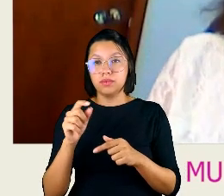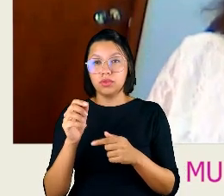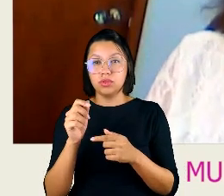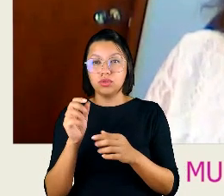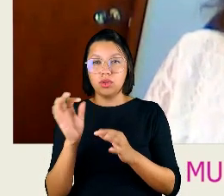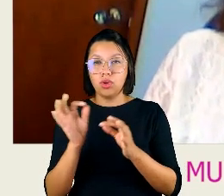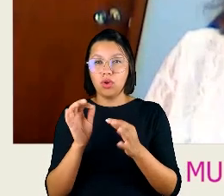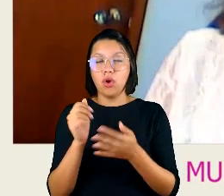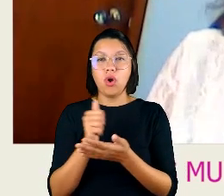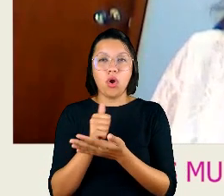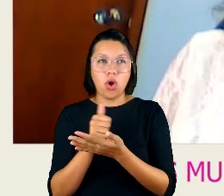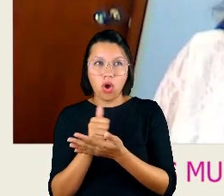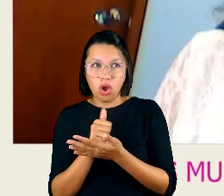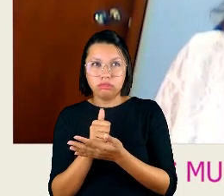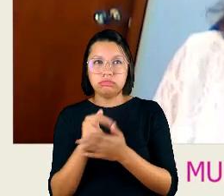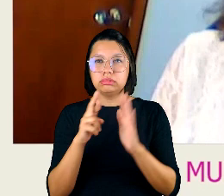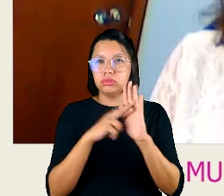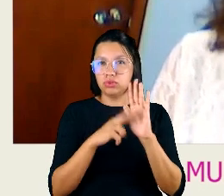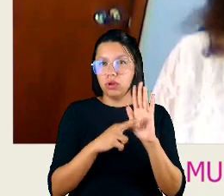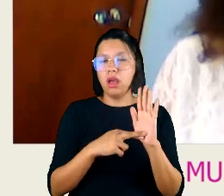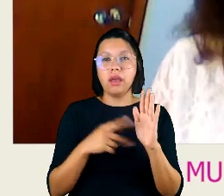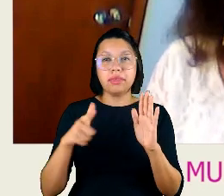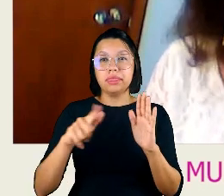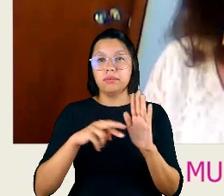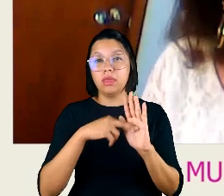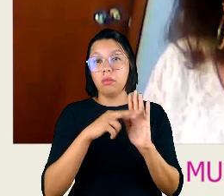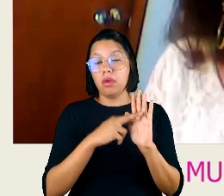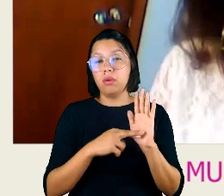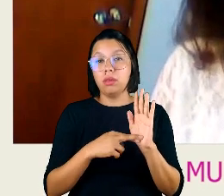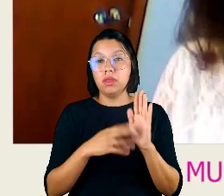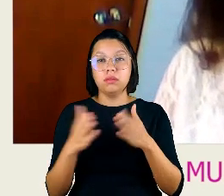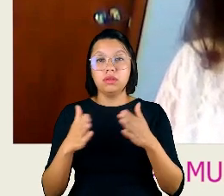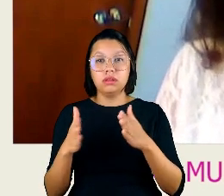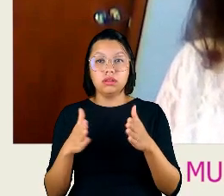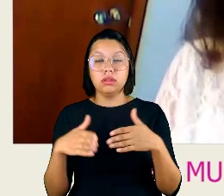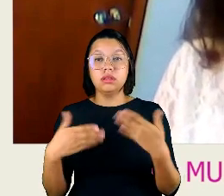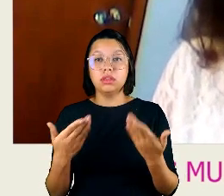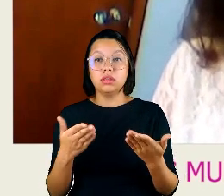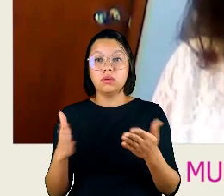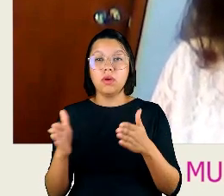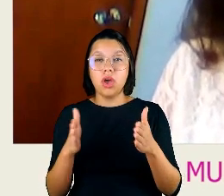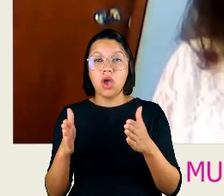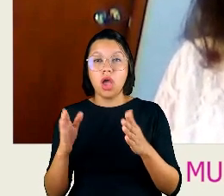regulamentação. Então, enquanto existe esse trabalho paralelo e até conjunto, eventualmente, com o